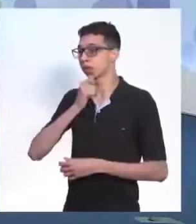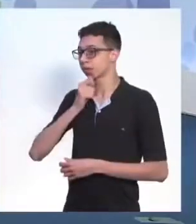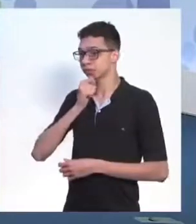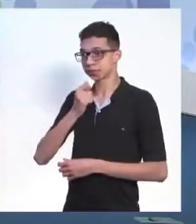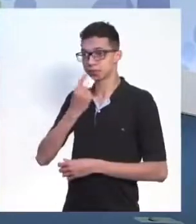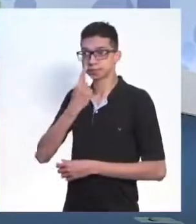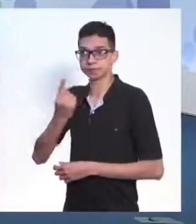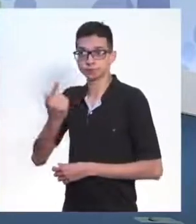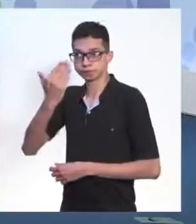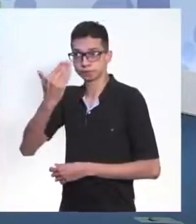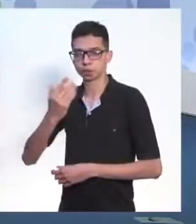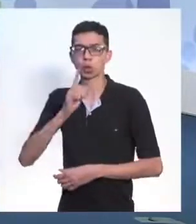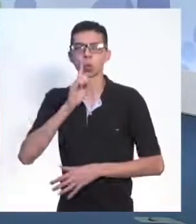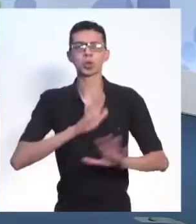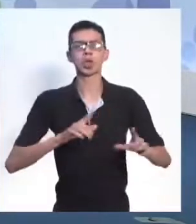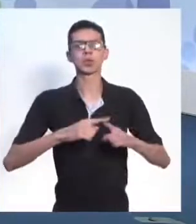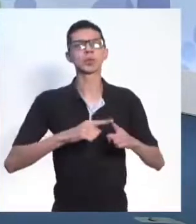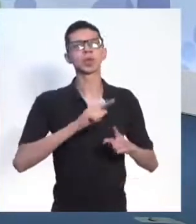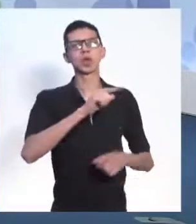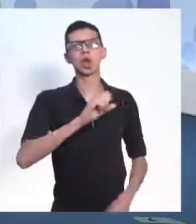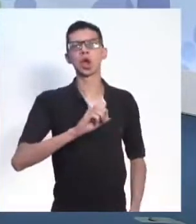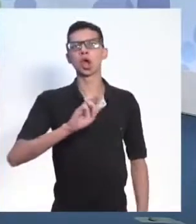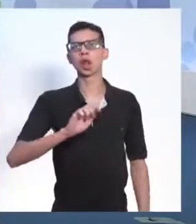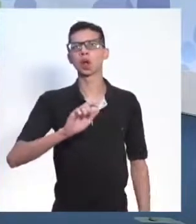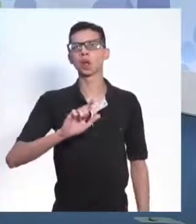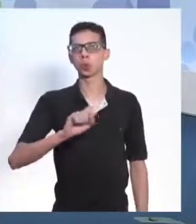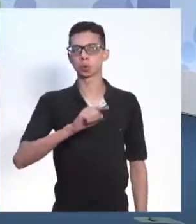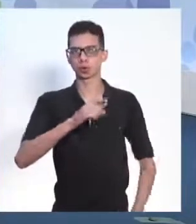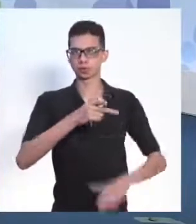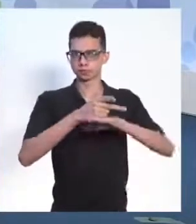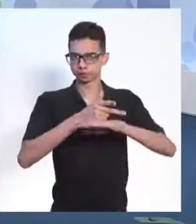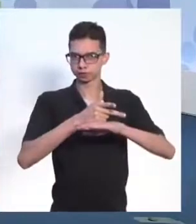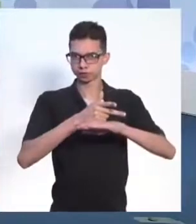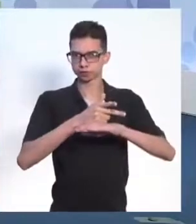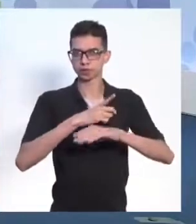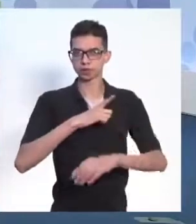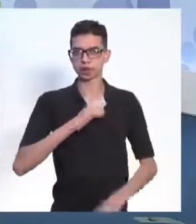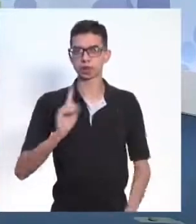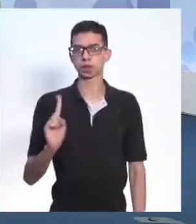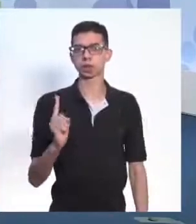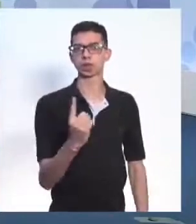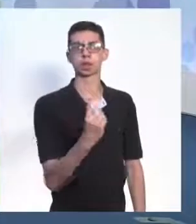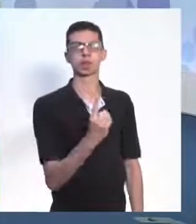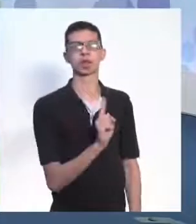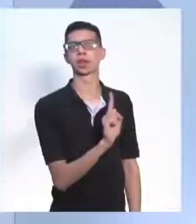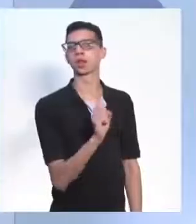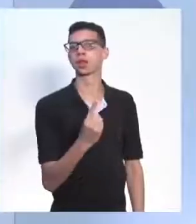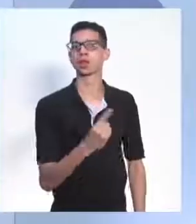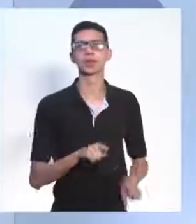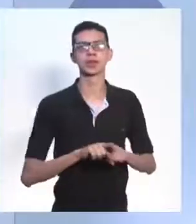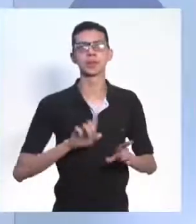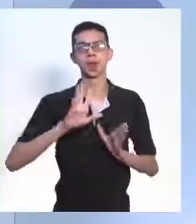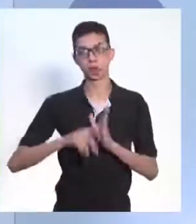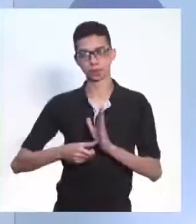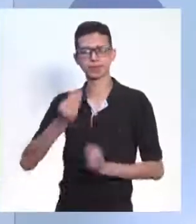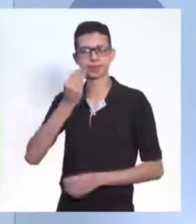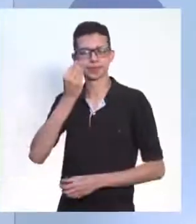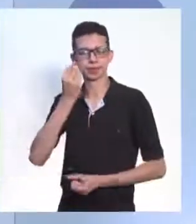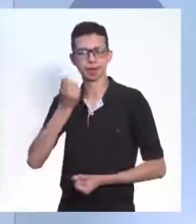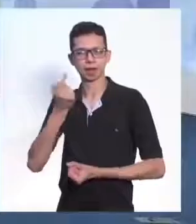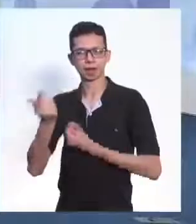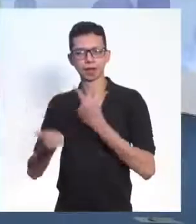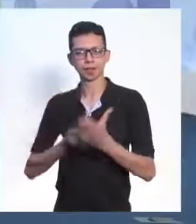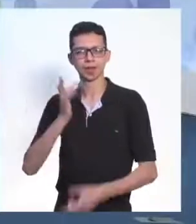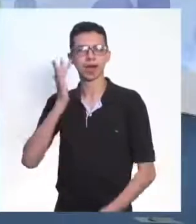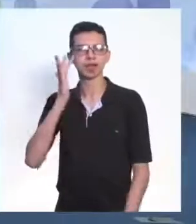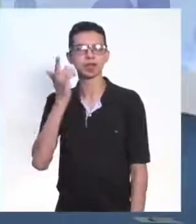se o oráculo também não pegou? Porque o oráculo estava rondando por aqui. Ô, galera, vocês acham que é fácil? Vocês ficam falando aí que tentaram roubar, mas... Foi. Eu acho que